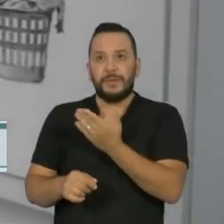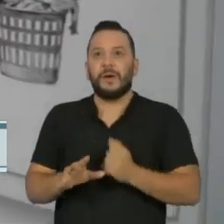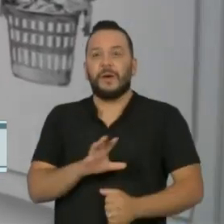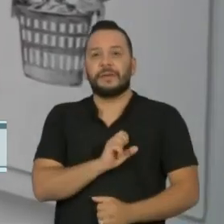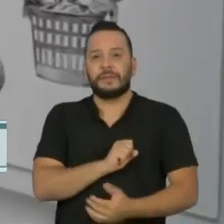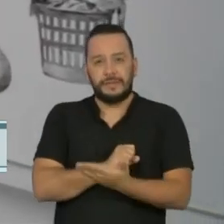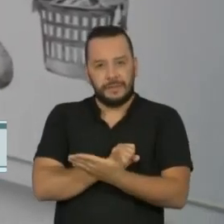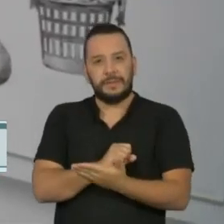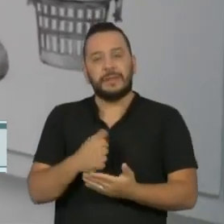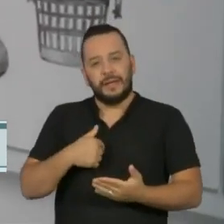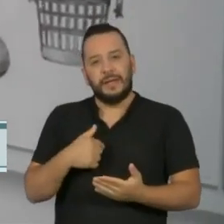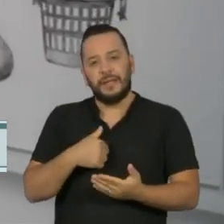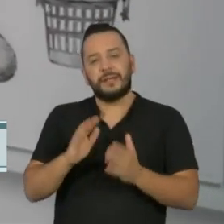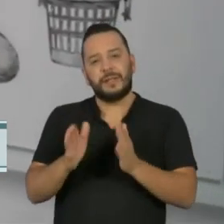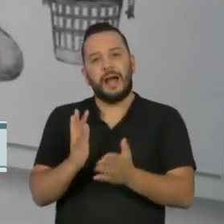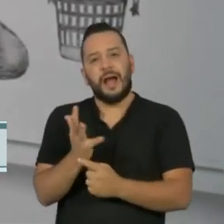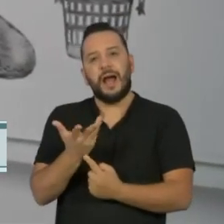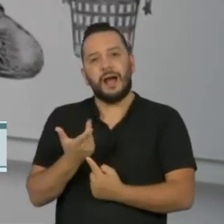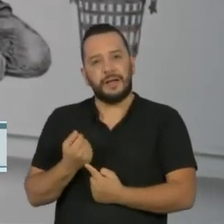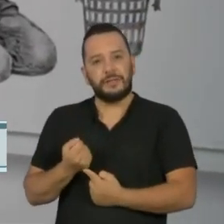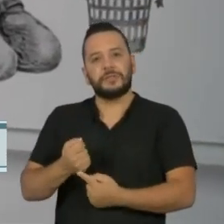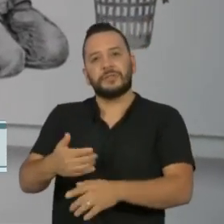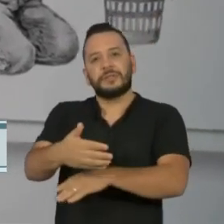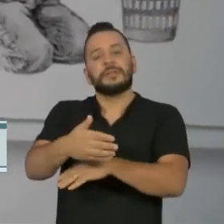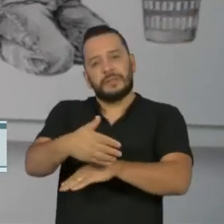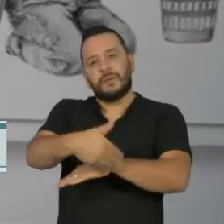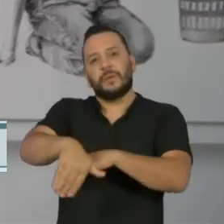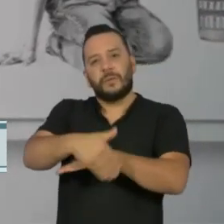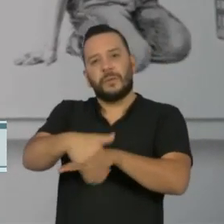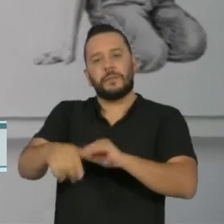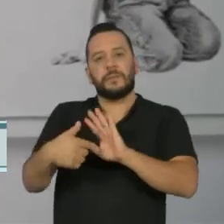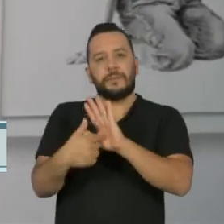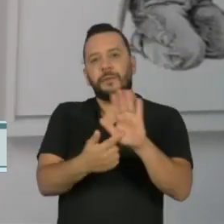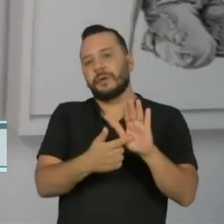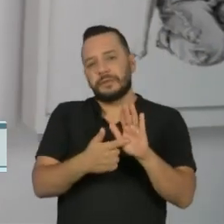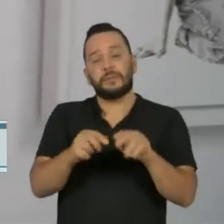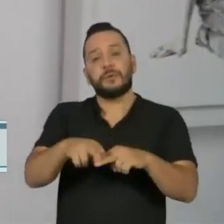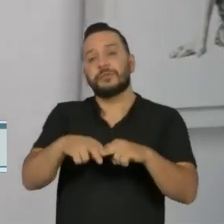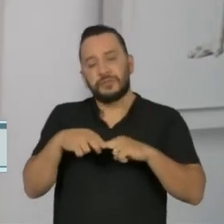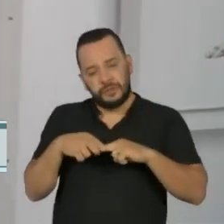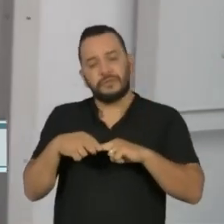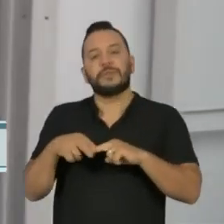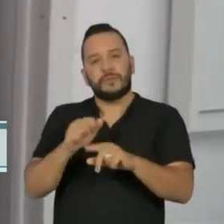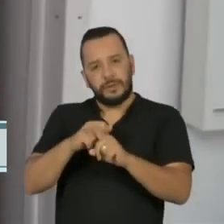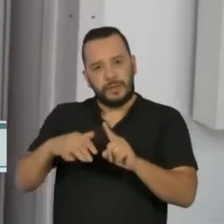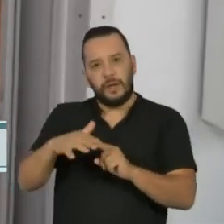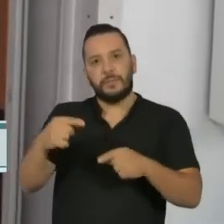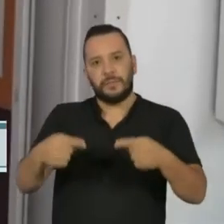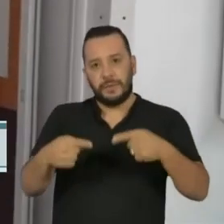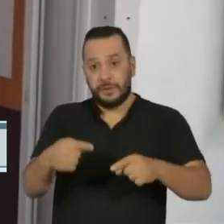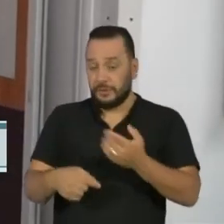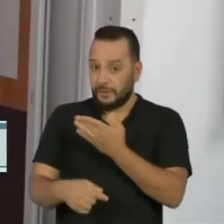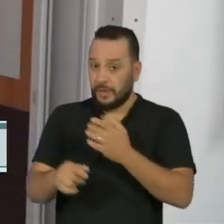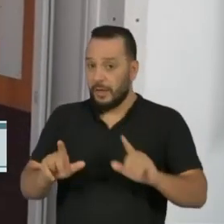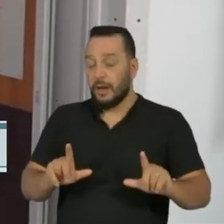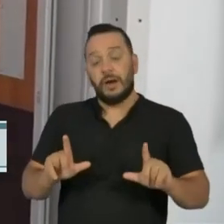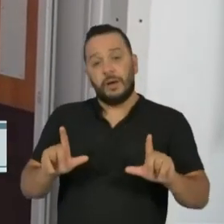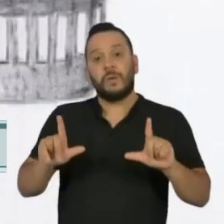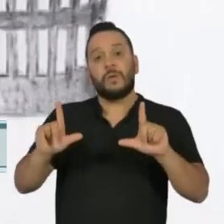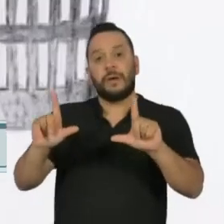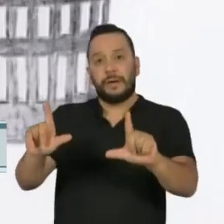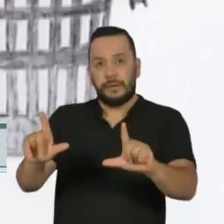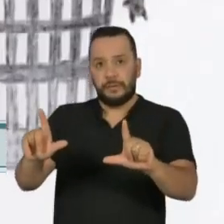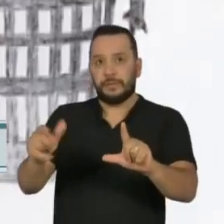realizar obras públicas sempre com algum motivo social ou político. O quadro foi entregue ao Hospital da Universidade de Southampton com um